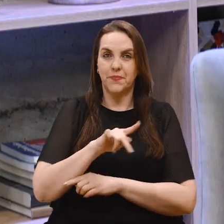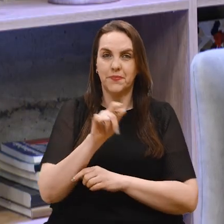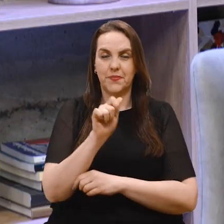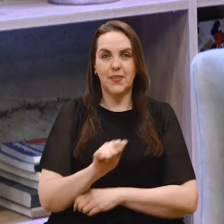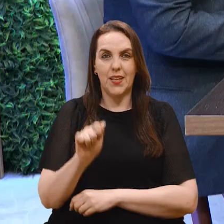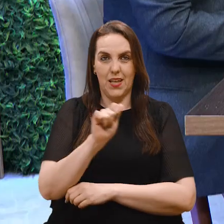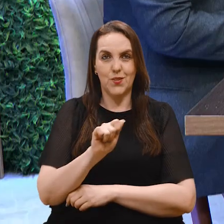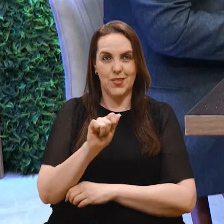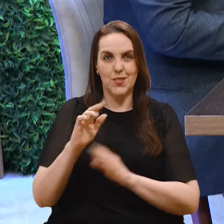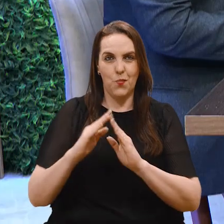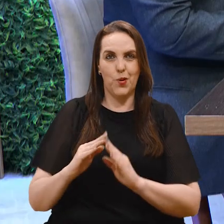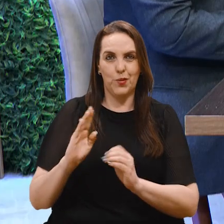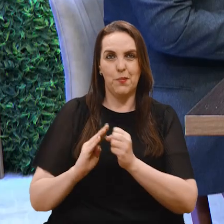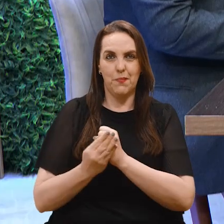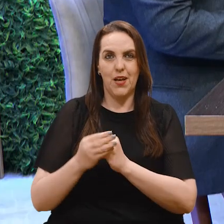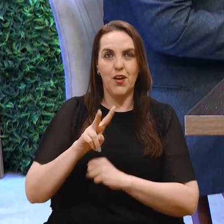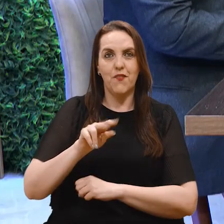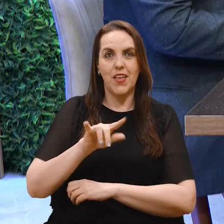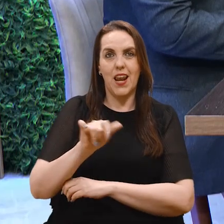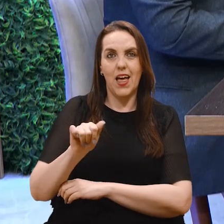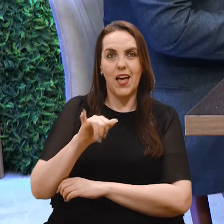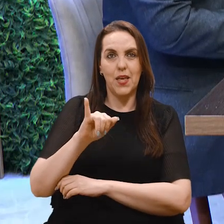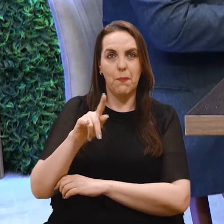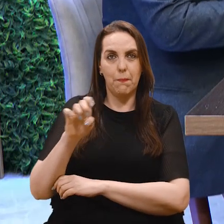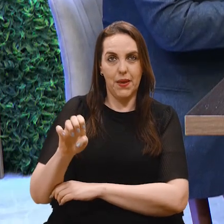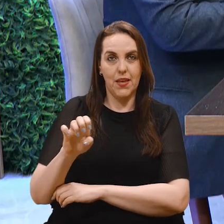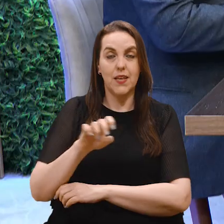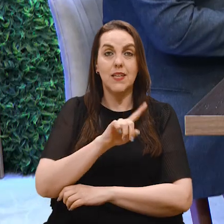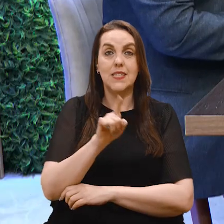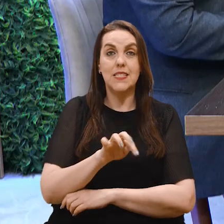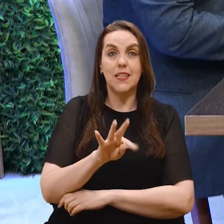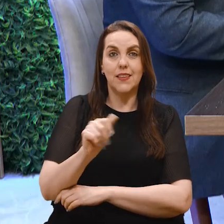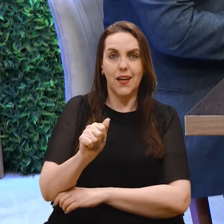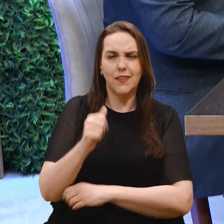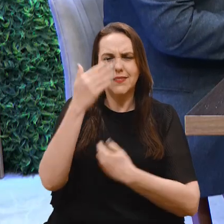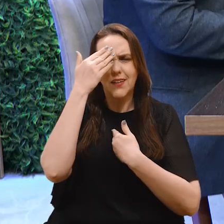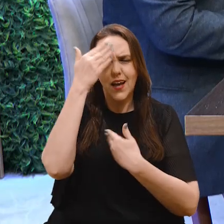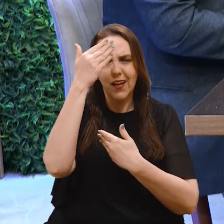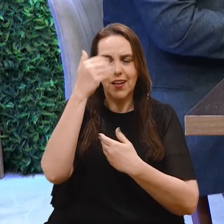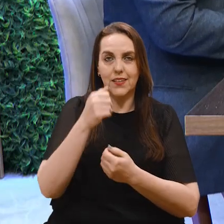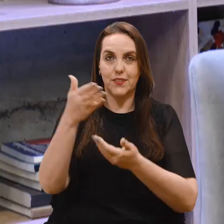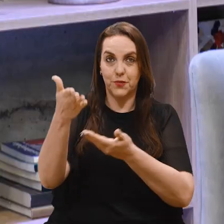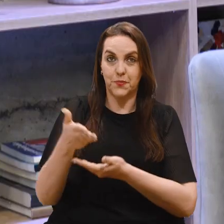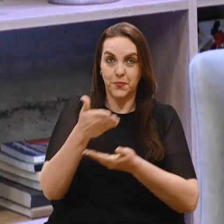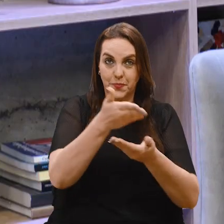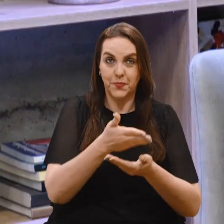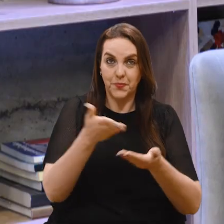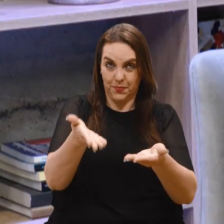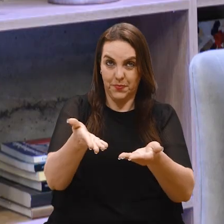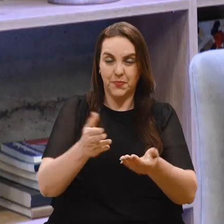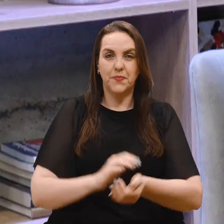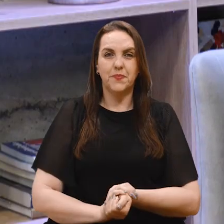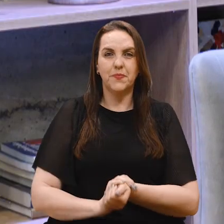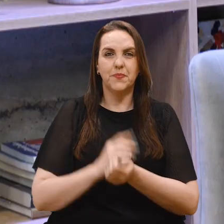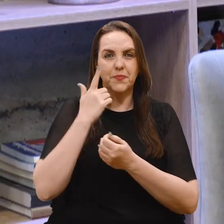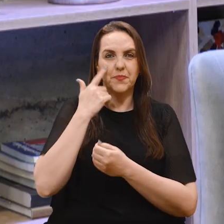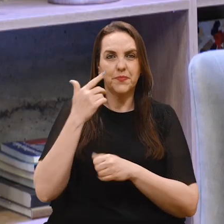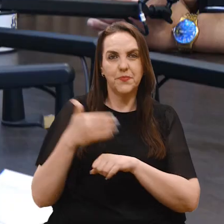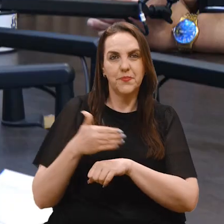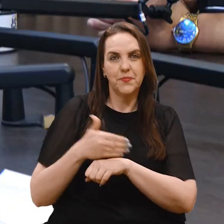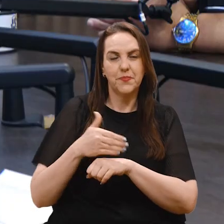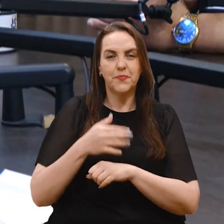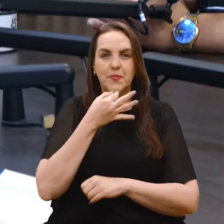IP, Zita Girardi do Nascimento. Agradeço muito pelo convite em estarem conosco aqui nesta edição do Caxias